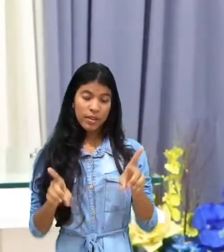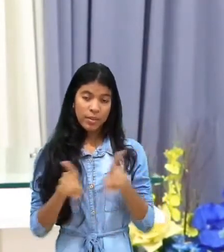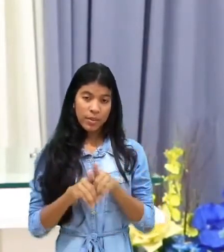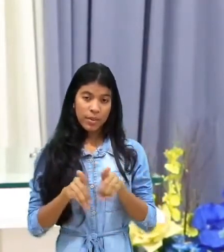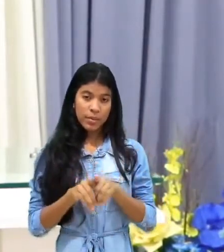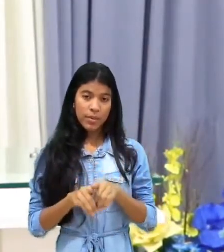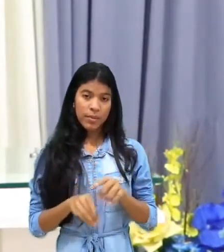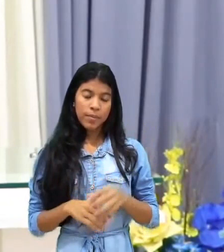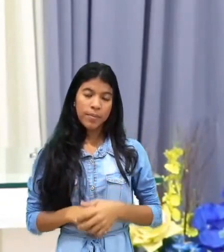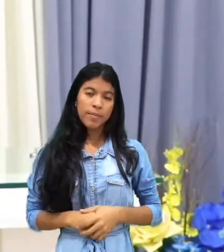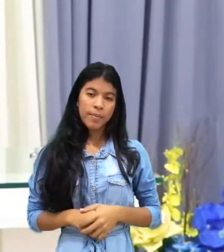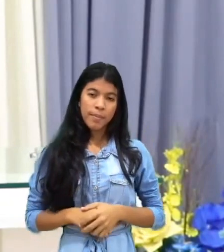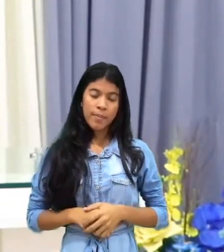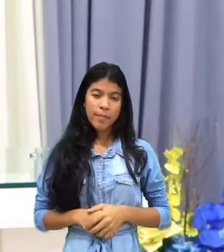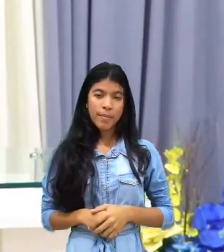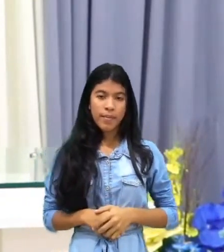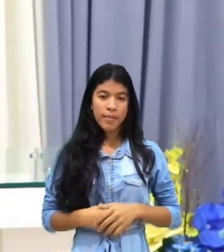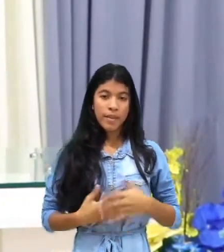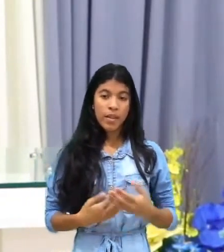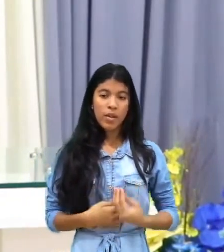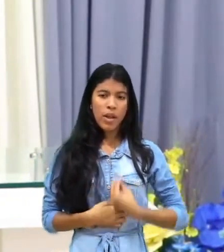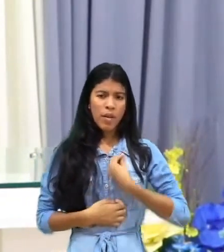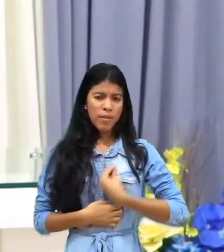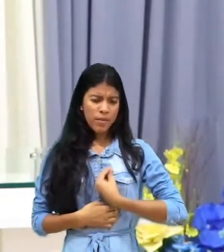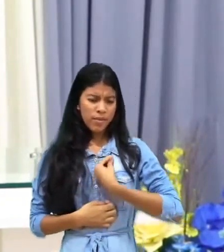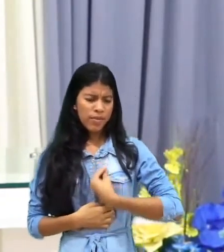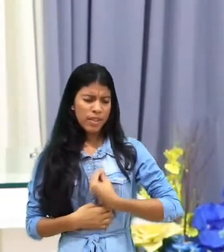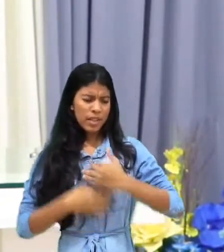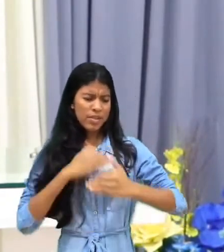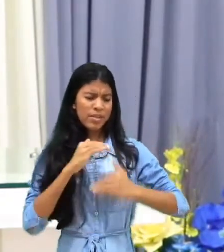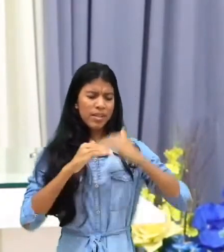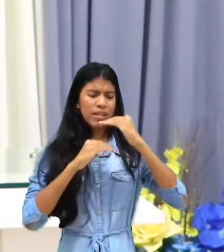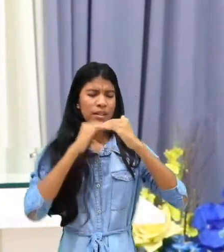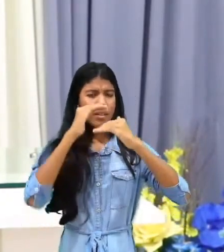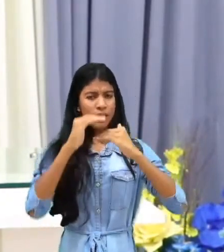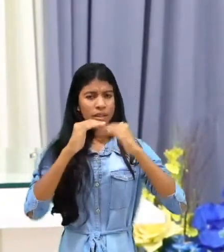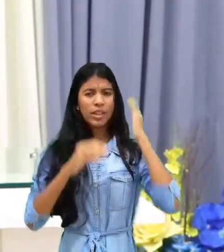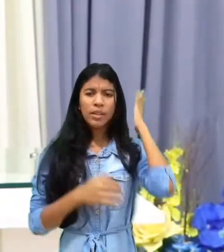Sejamos prósperos por estarmos vivendo na presença do Senhor